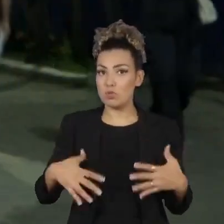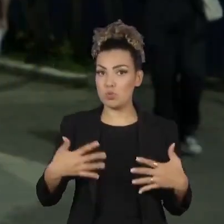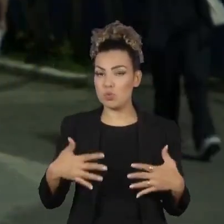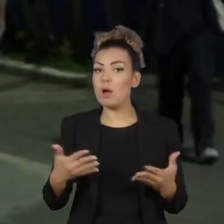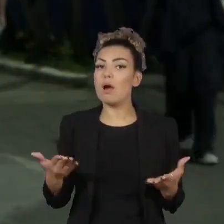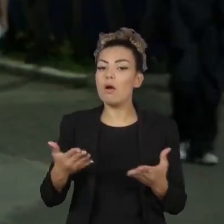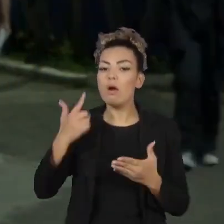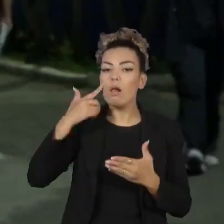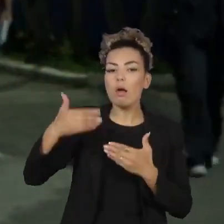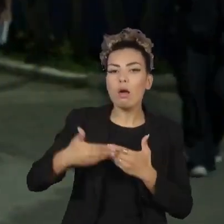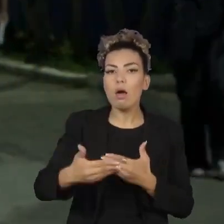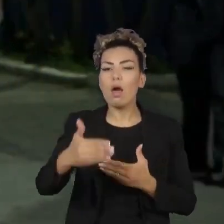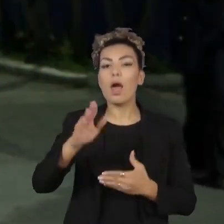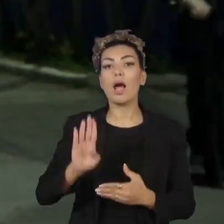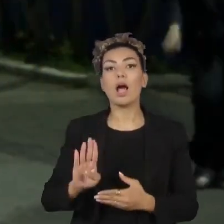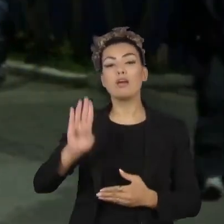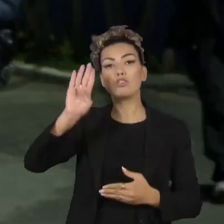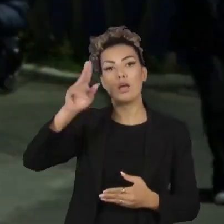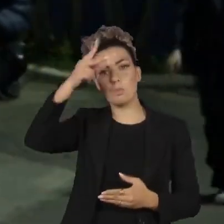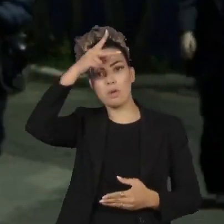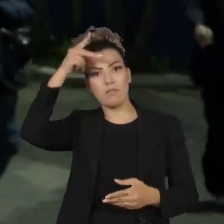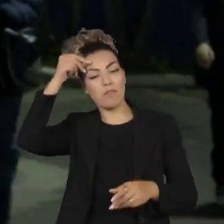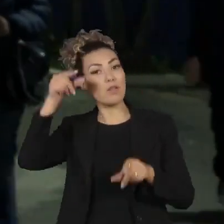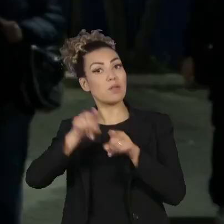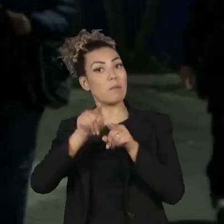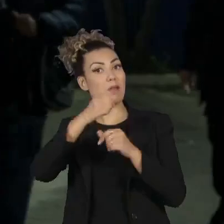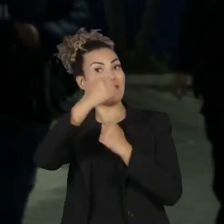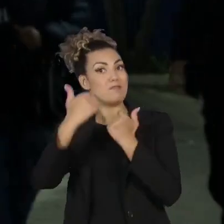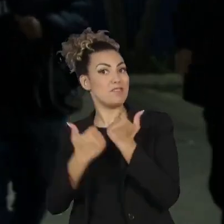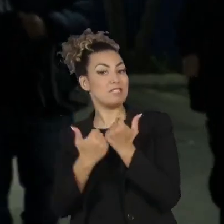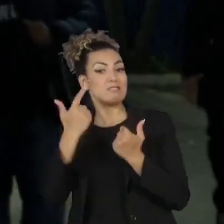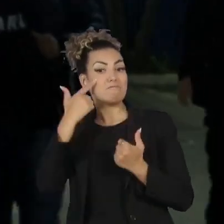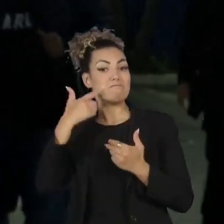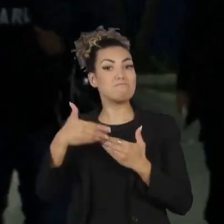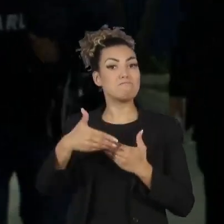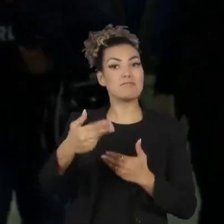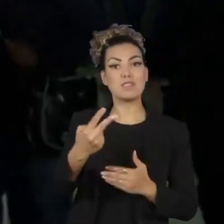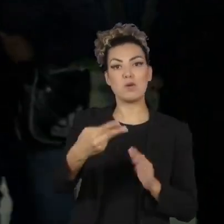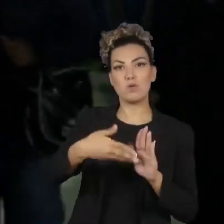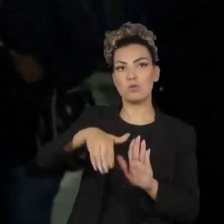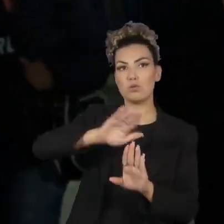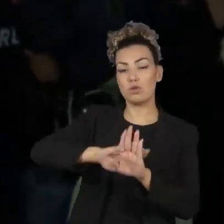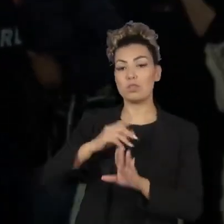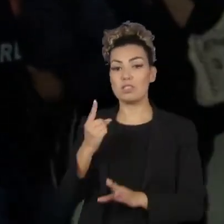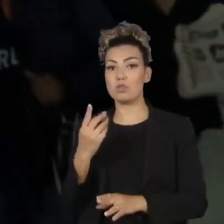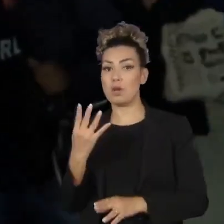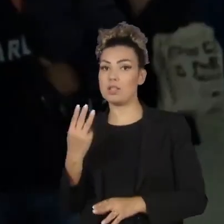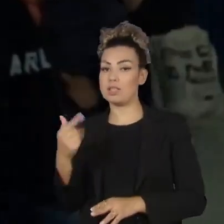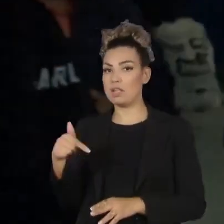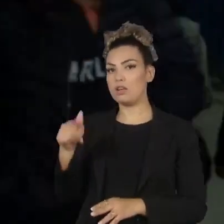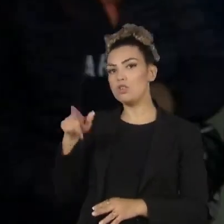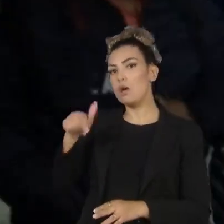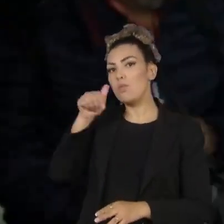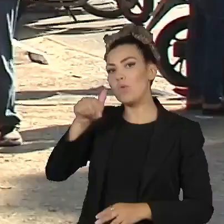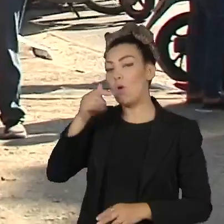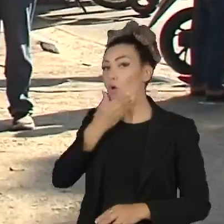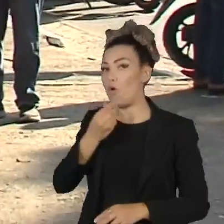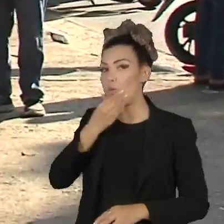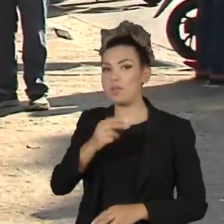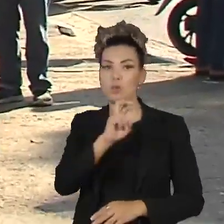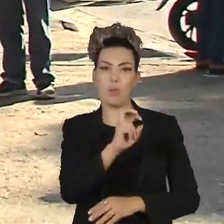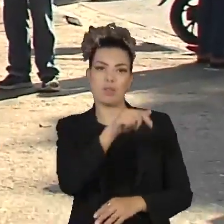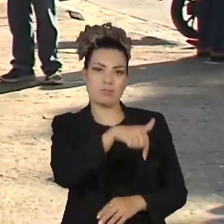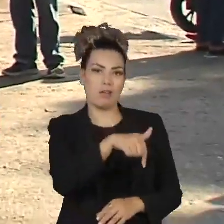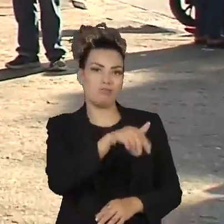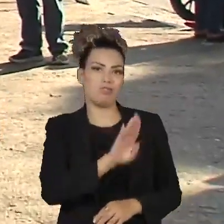candidatos a prefeito e a vice que disputam este segundo turno 147 são homens e 57 mulheres